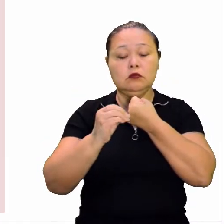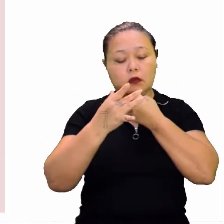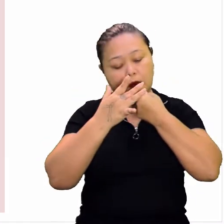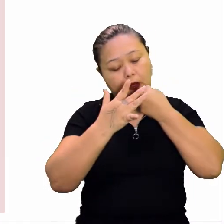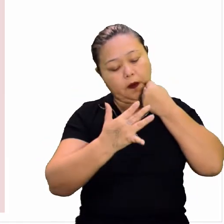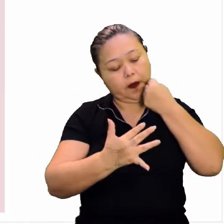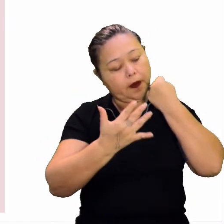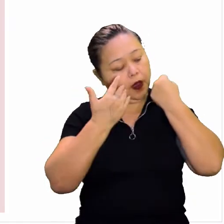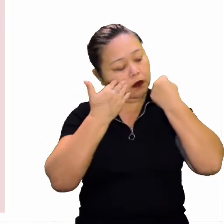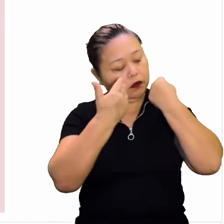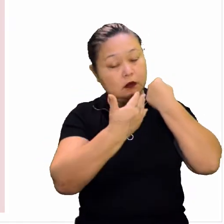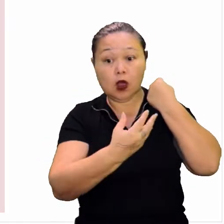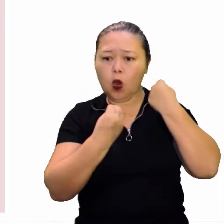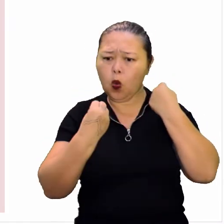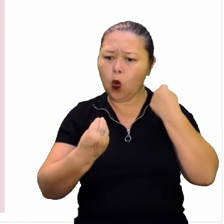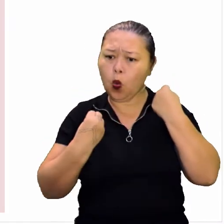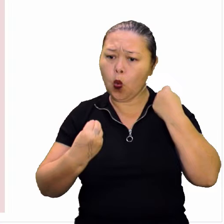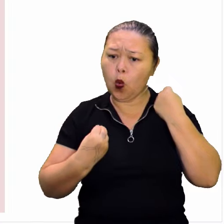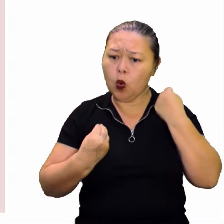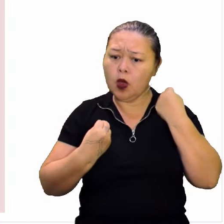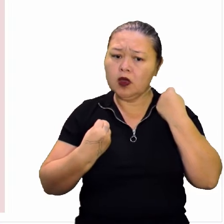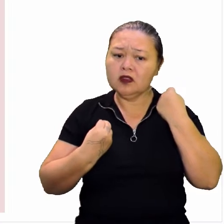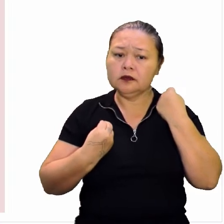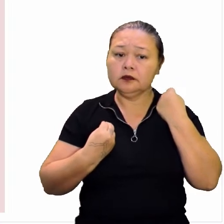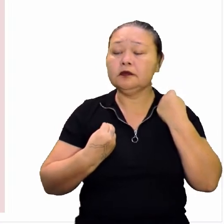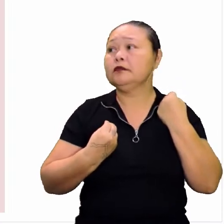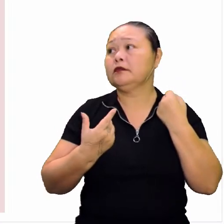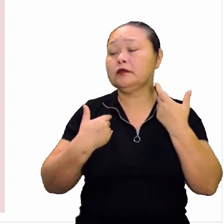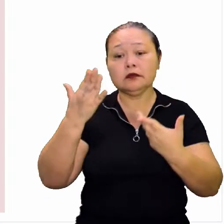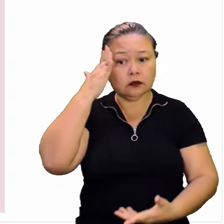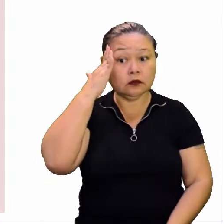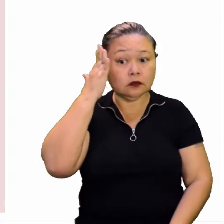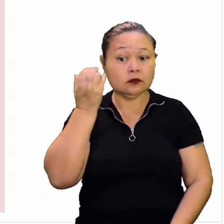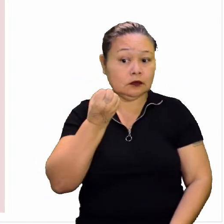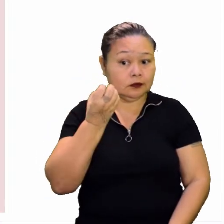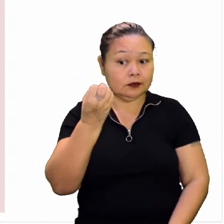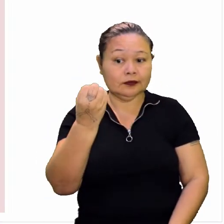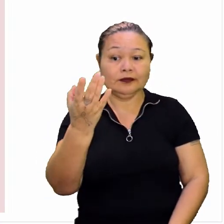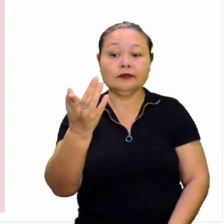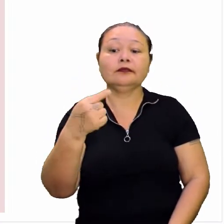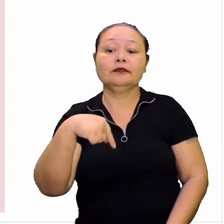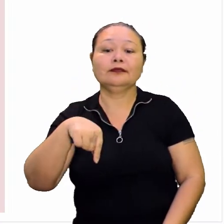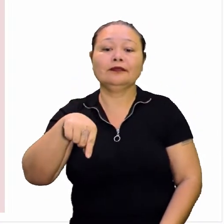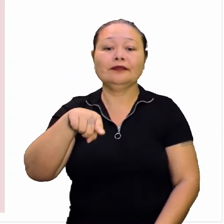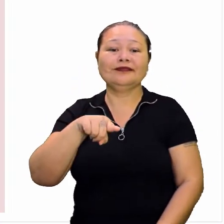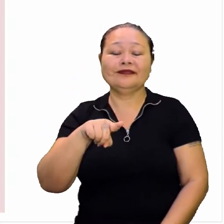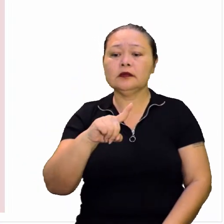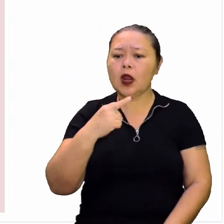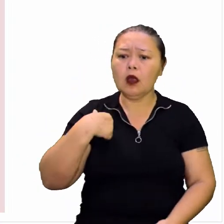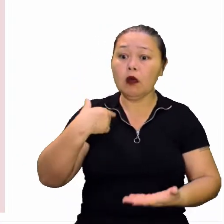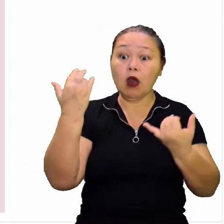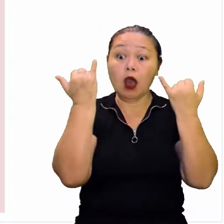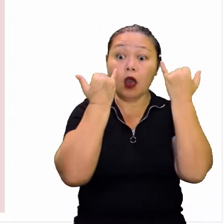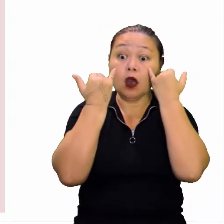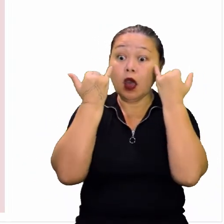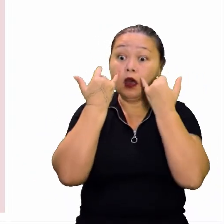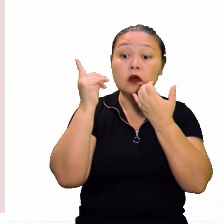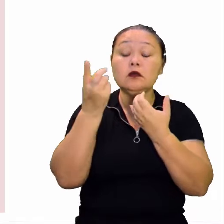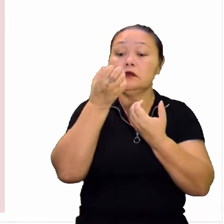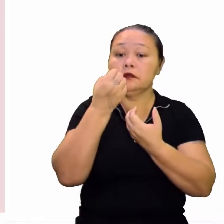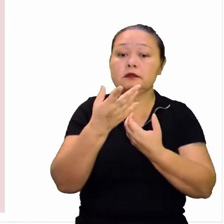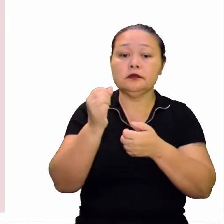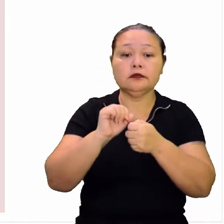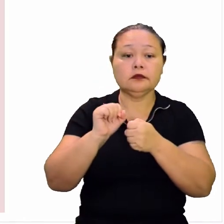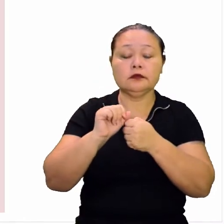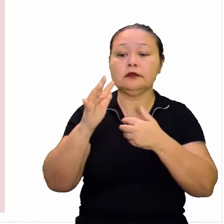transparente. Como é que é, professor? Ei, eu sei que tu está viajando, aluno, com tantas informações boas.